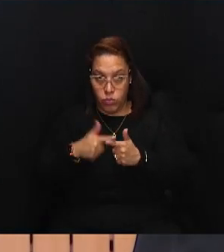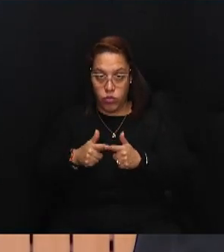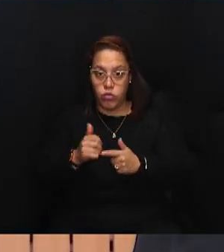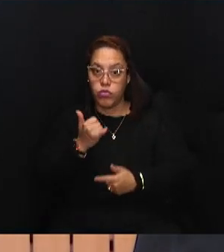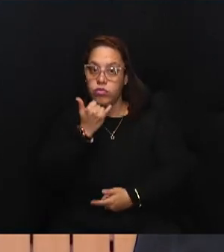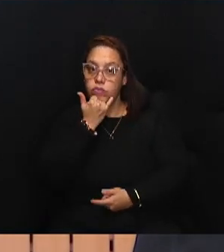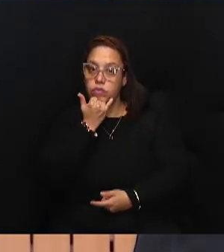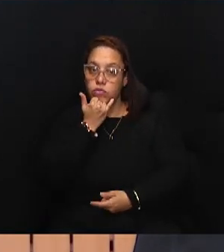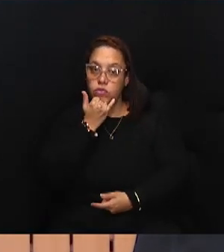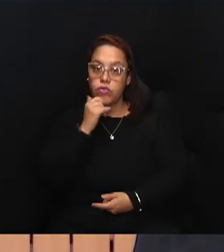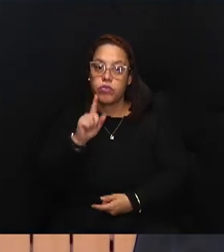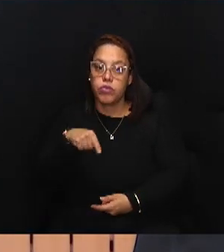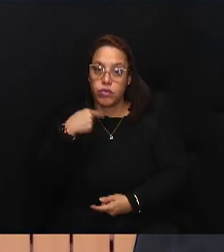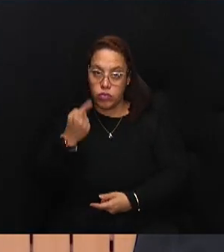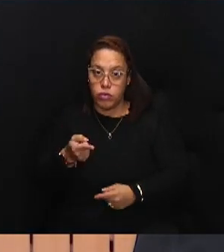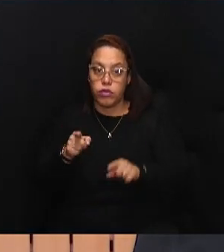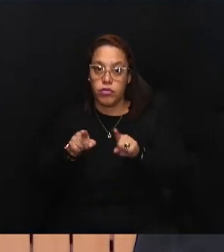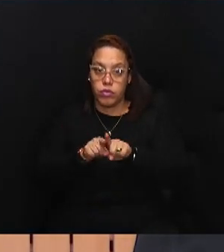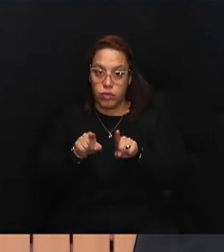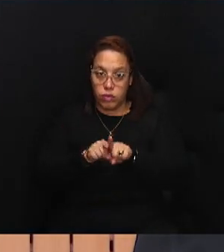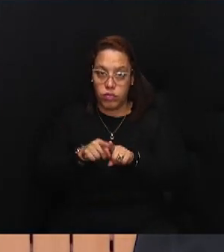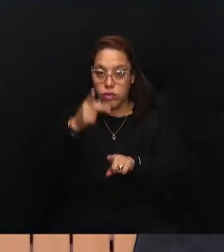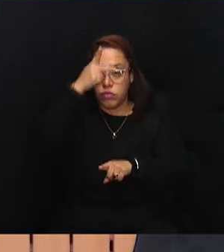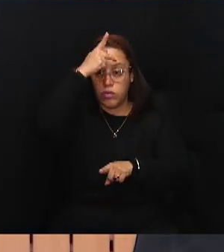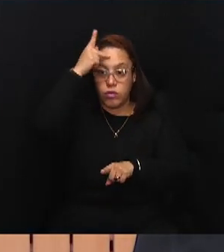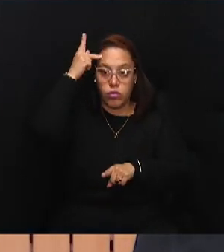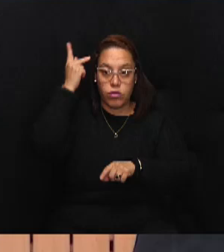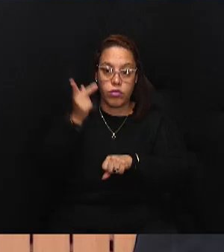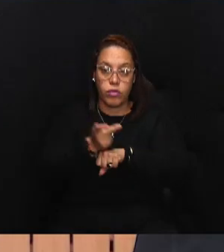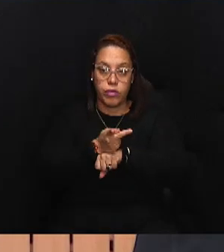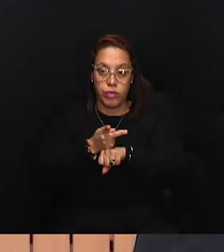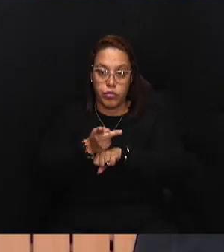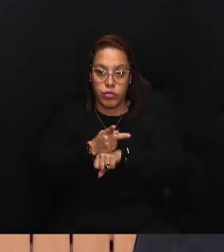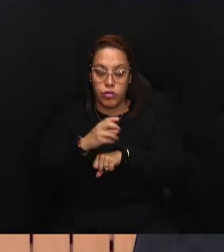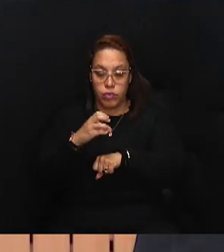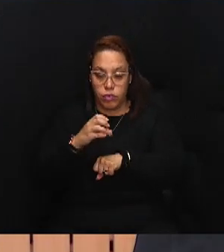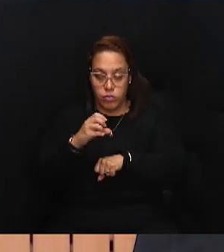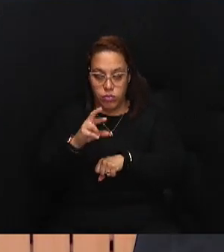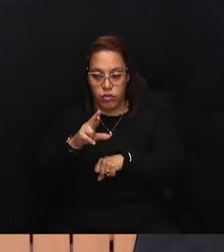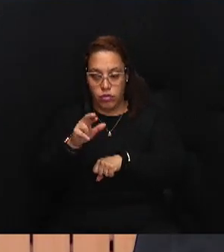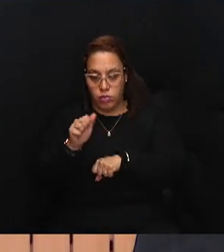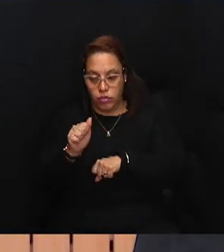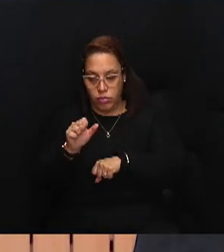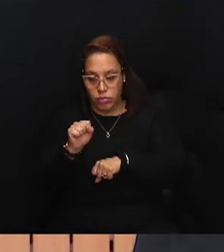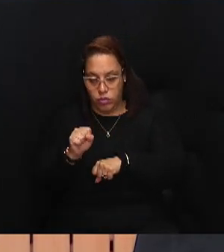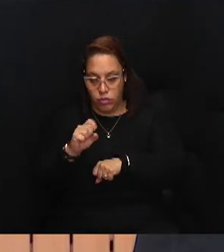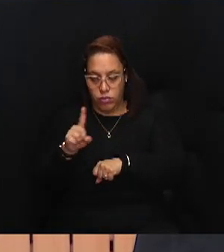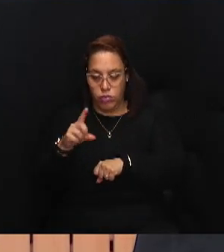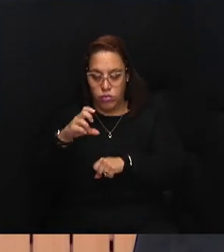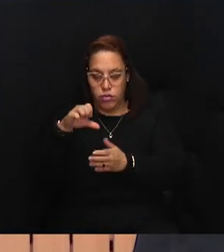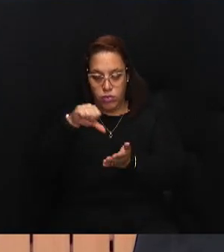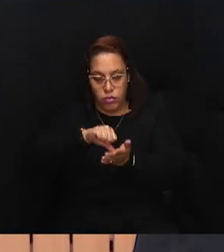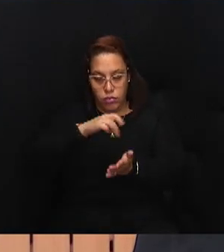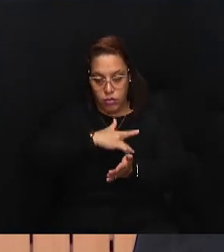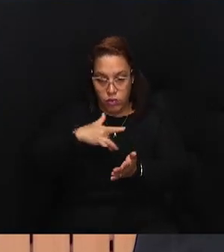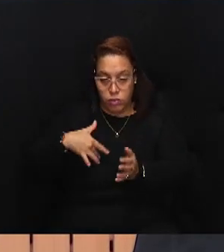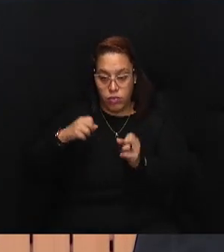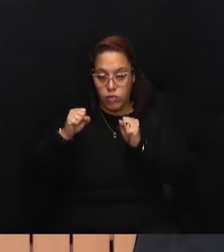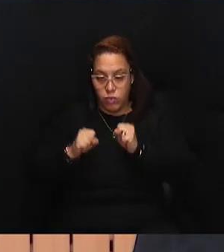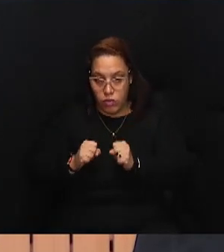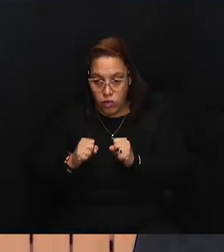Desculpa, vereador. Além disso, também, as pessoas podem procurar ali o CRAS mais próximo, o centro de saúde, para que eles possam